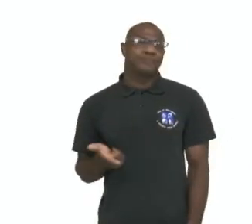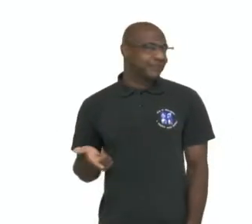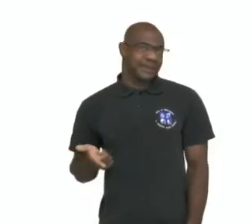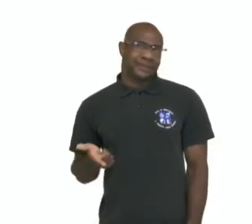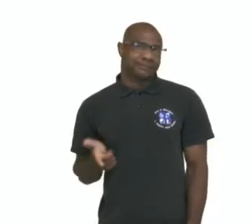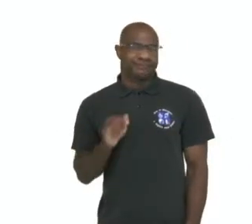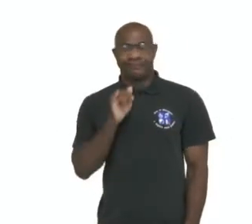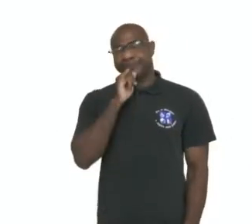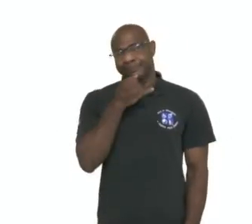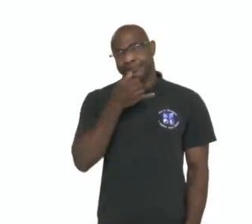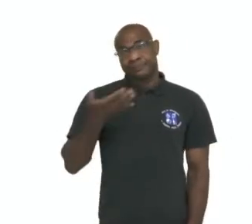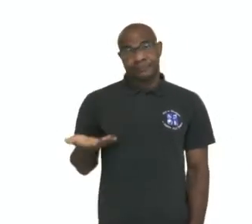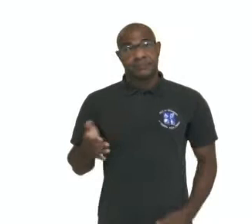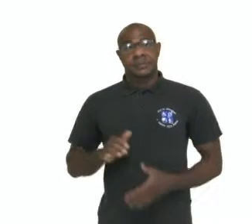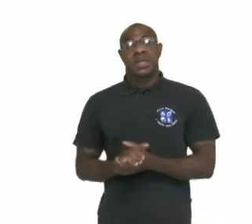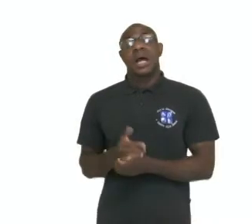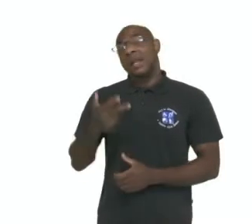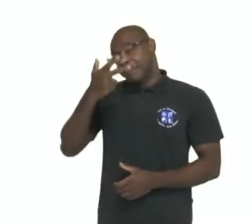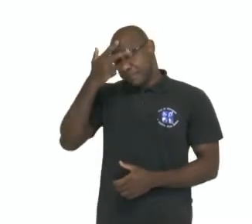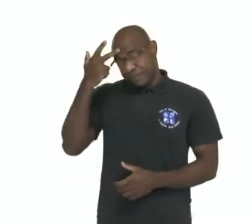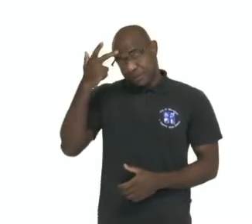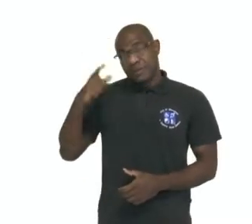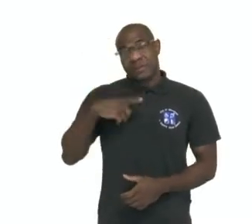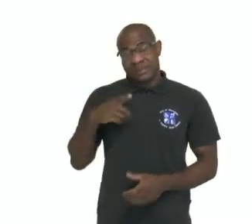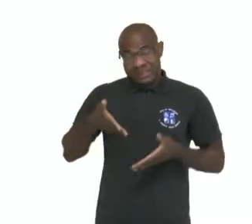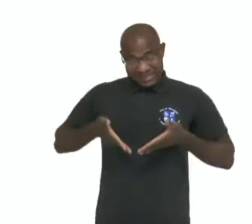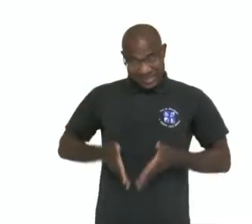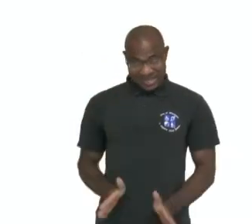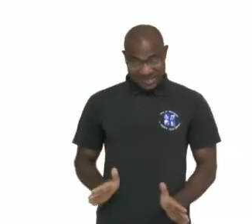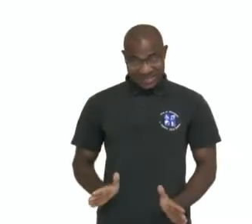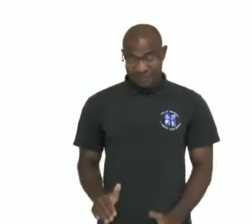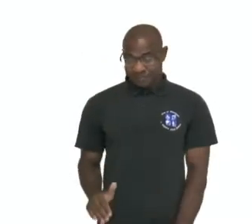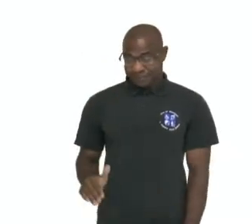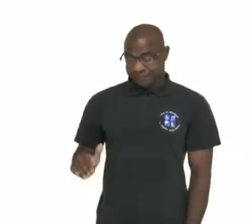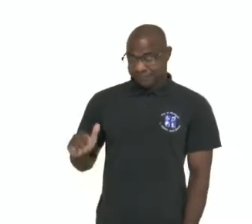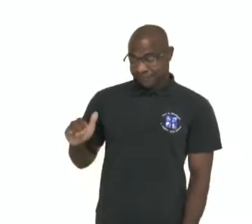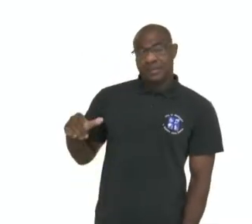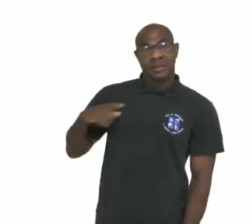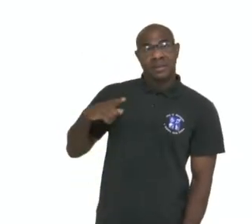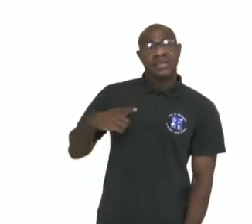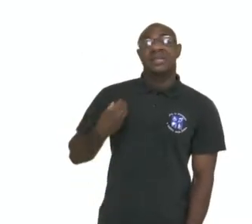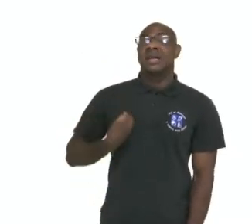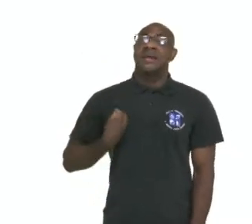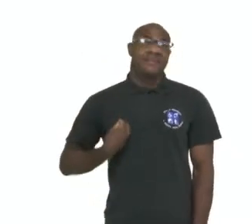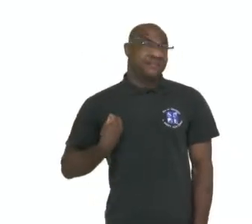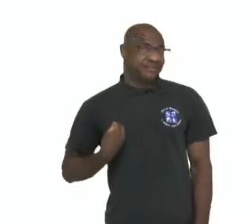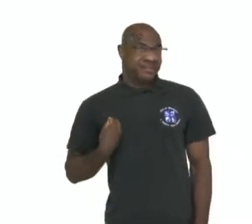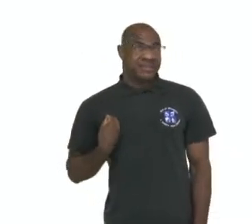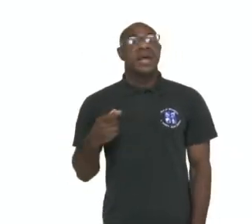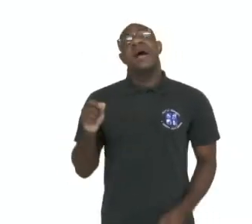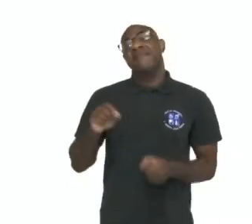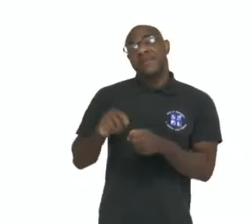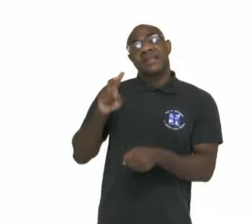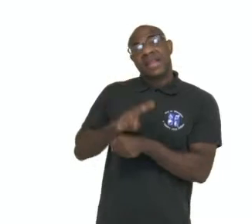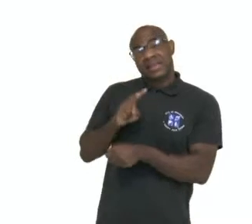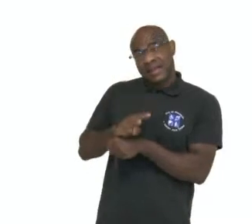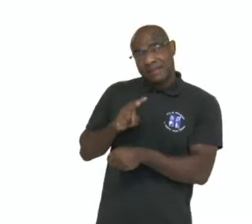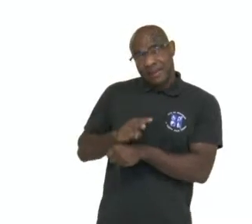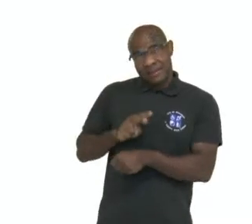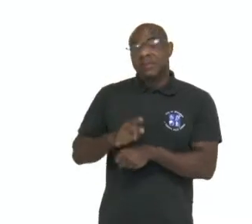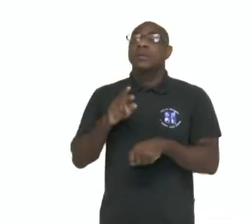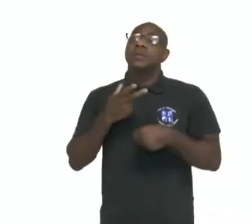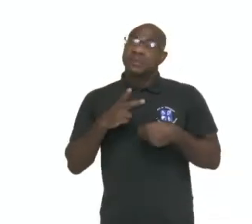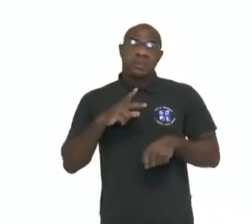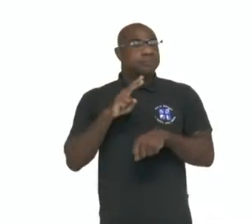Patot. Os portadores que nascem com a vida é feito um tratamento dos